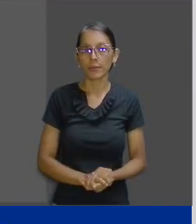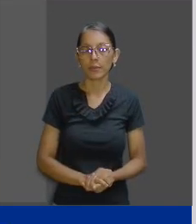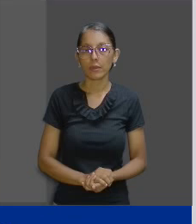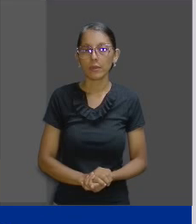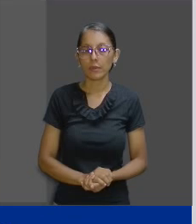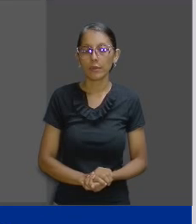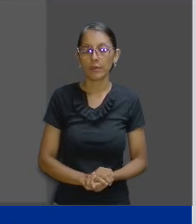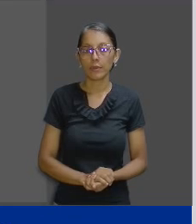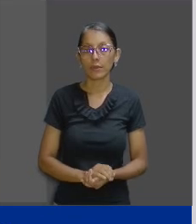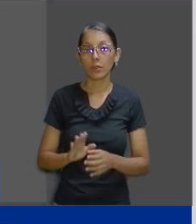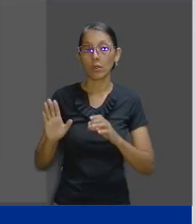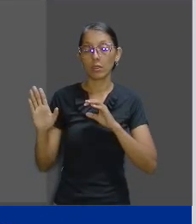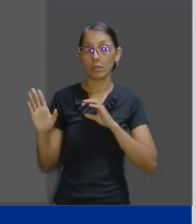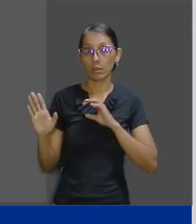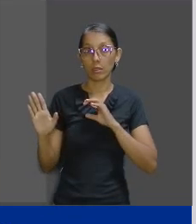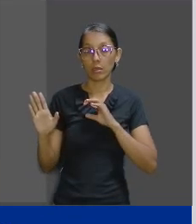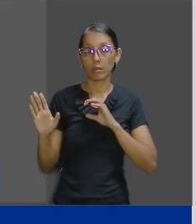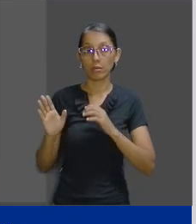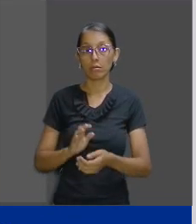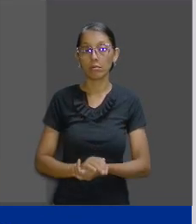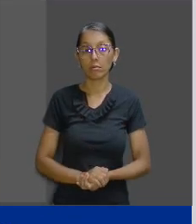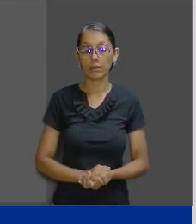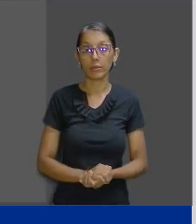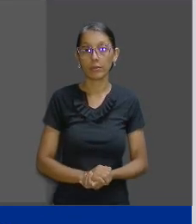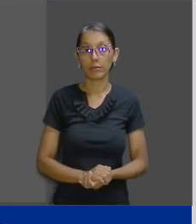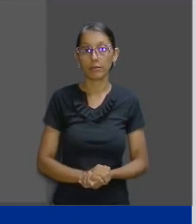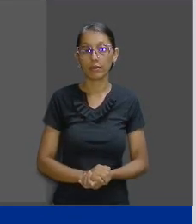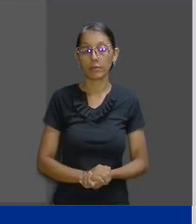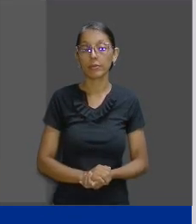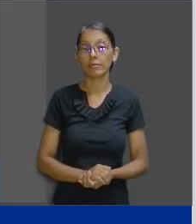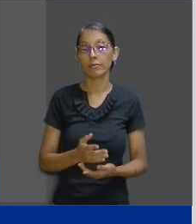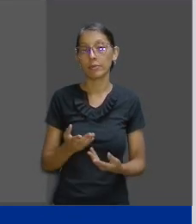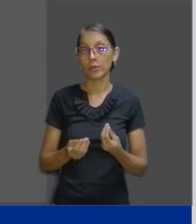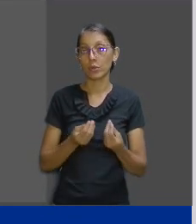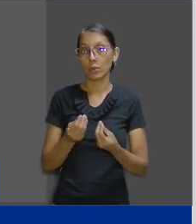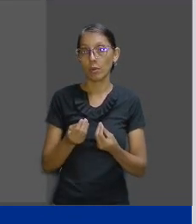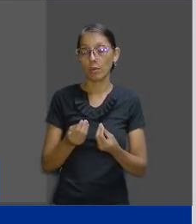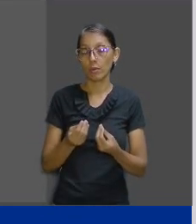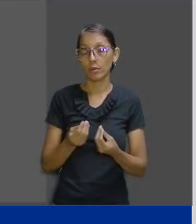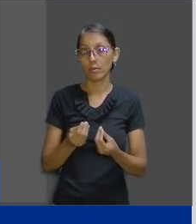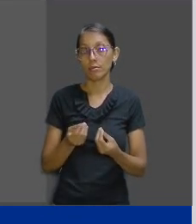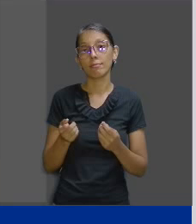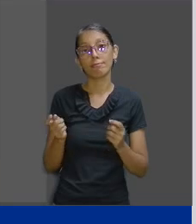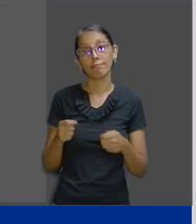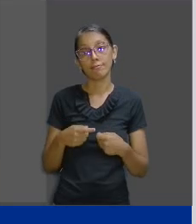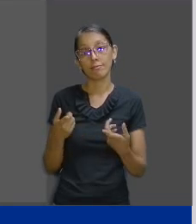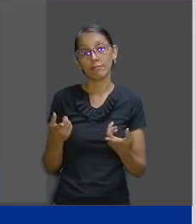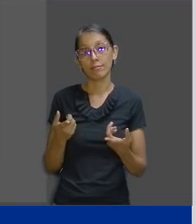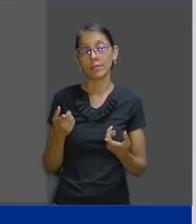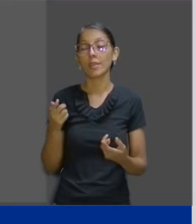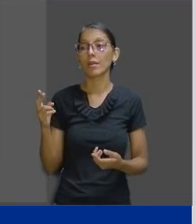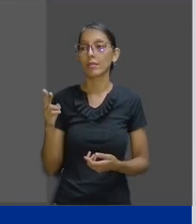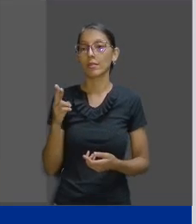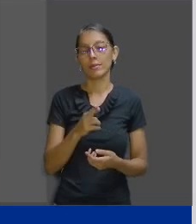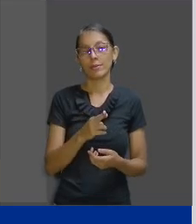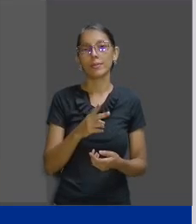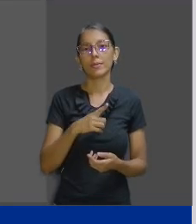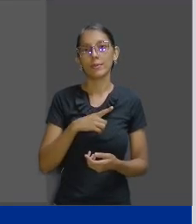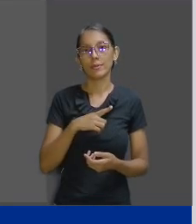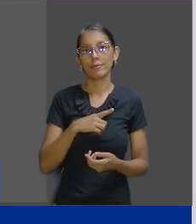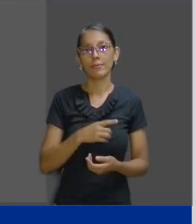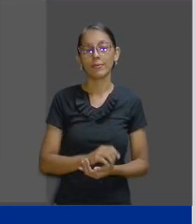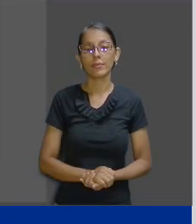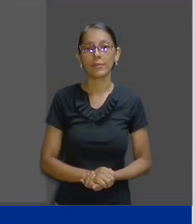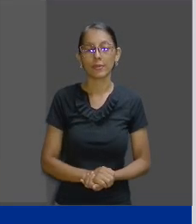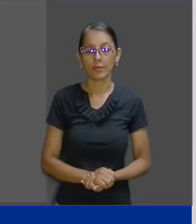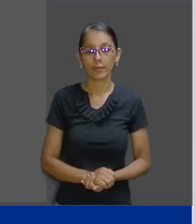anuência do candidato, porque não houve resposta. Pode-se dizer não. Disse isso a defesa, mas o Ministério Público